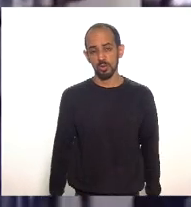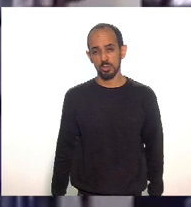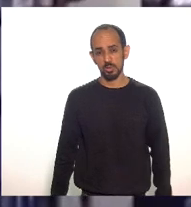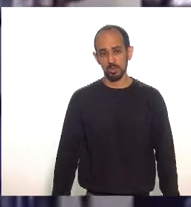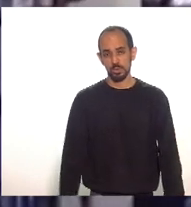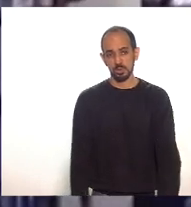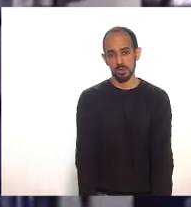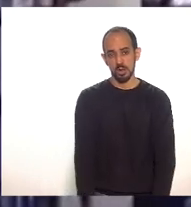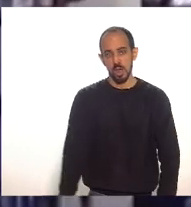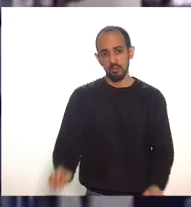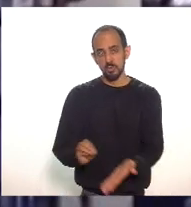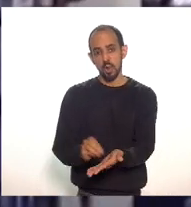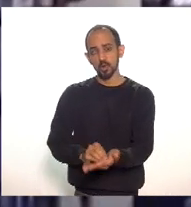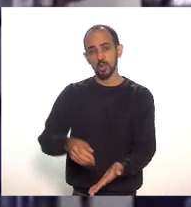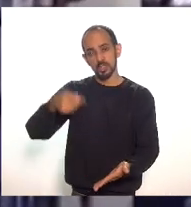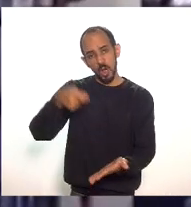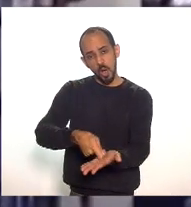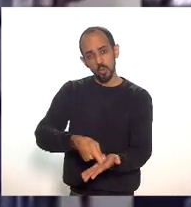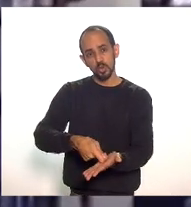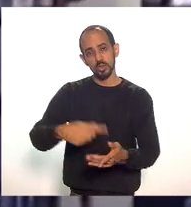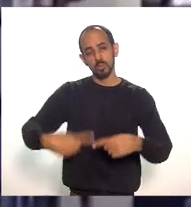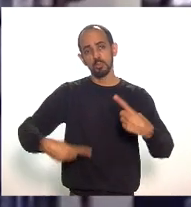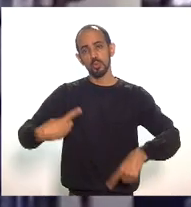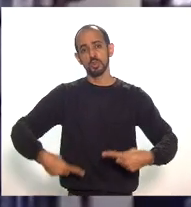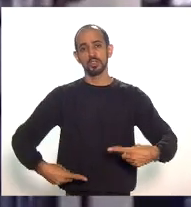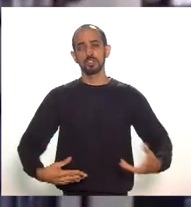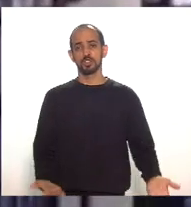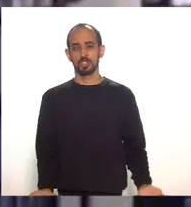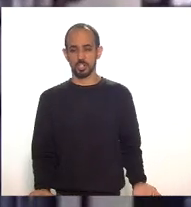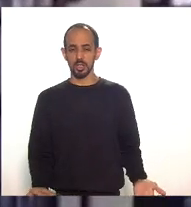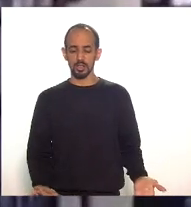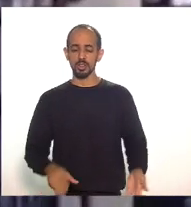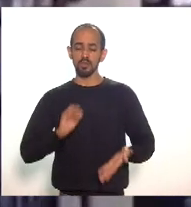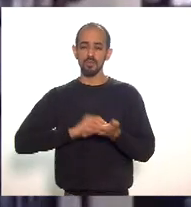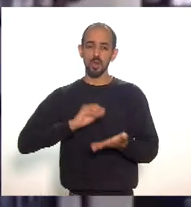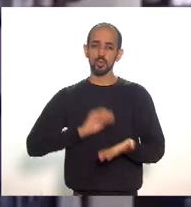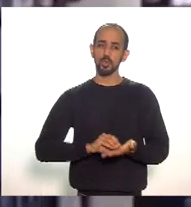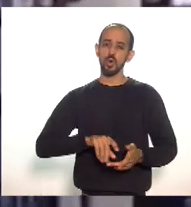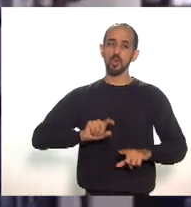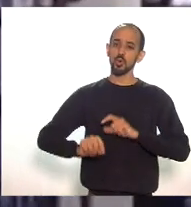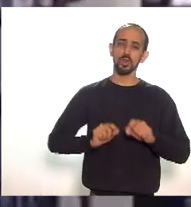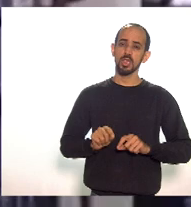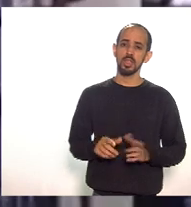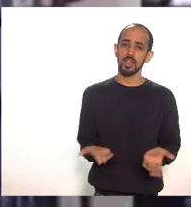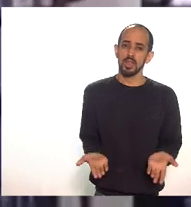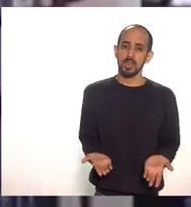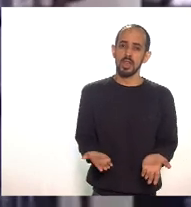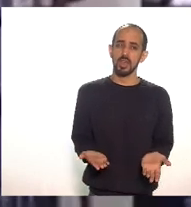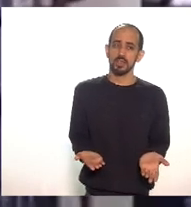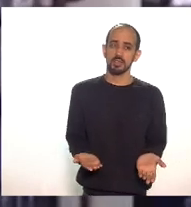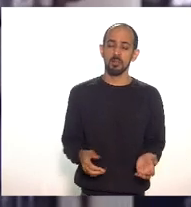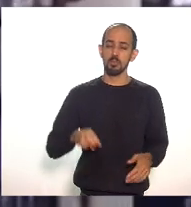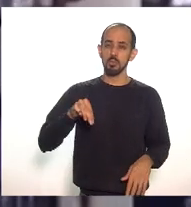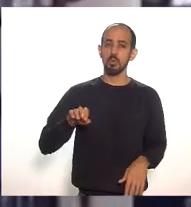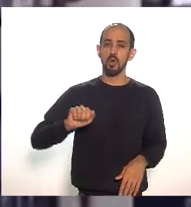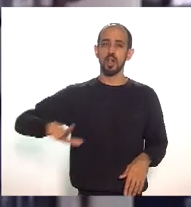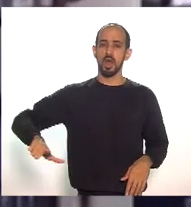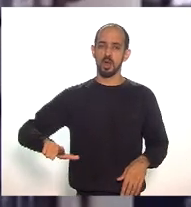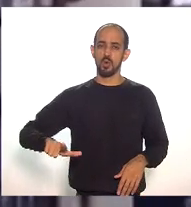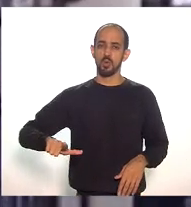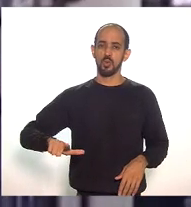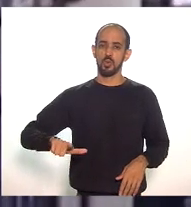só faltava essa autoridade política faltava exatamente uma moral